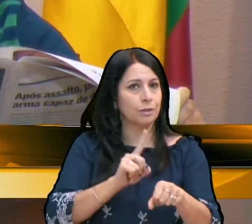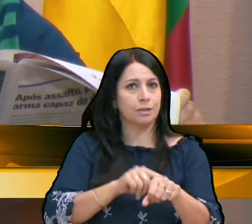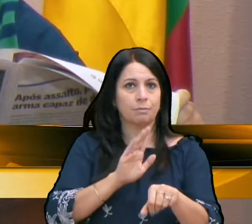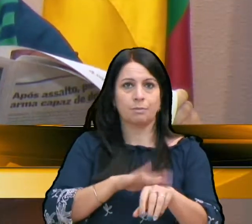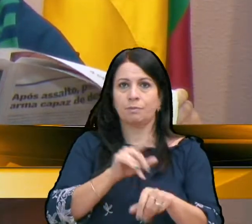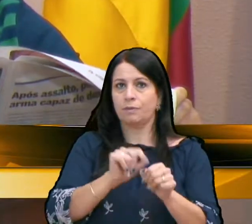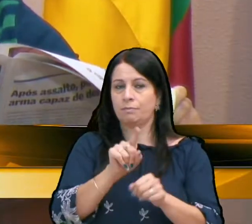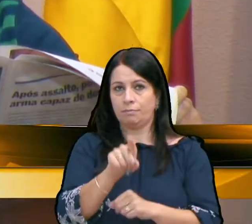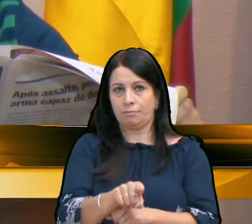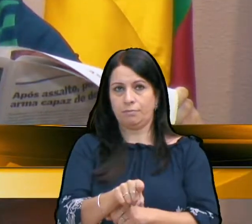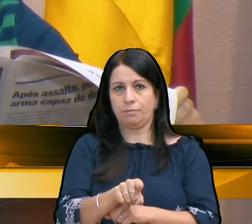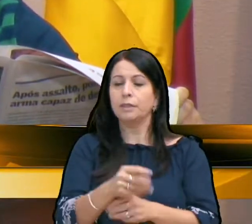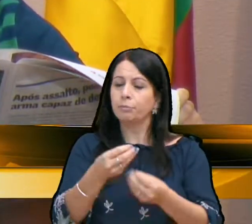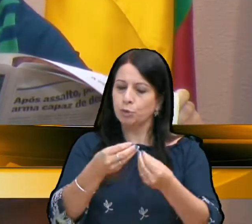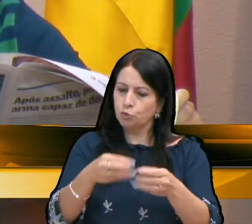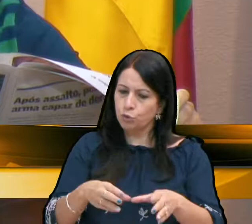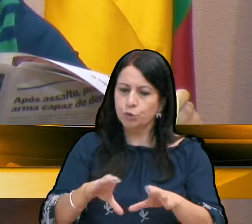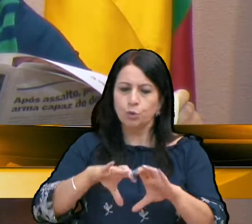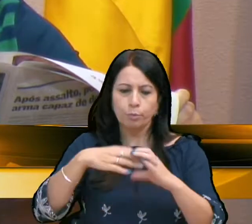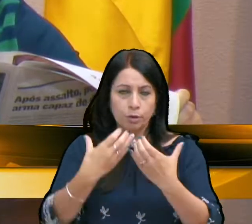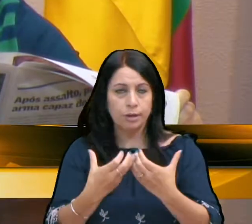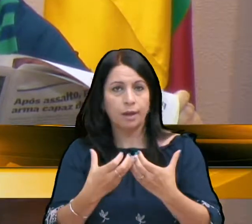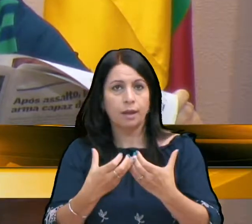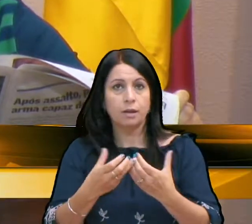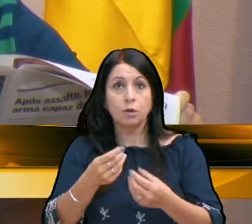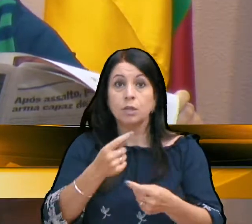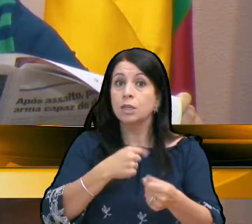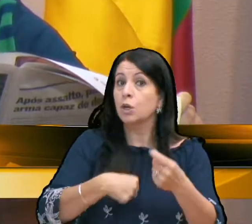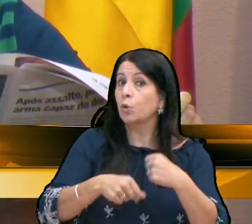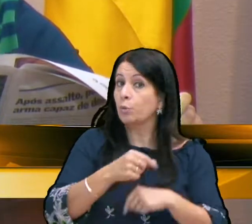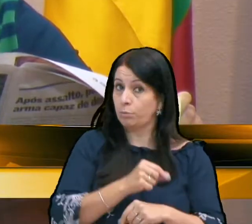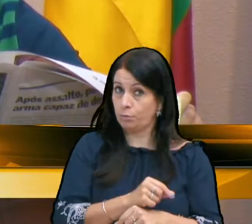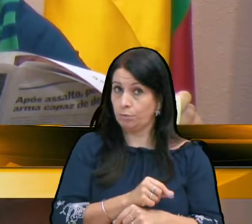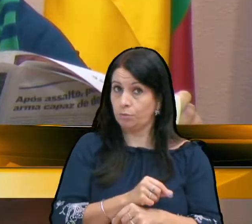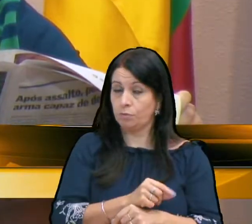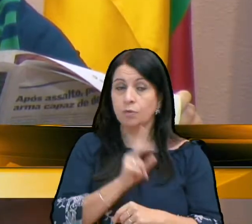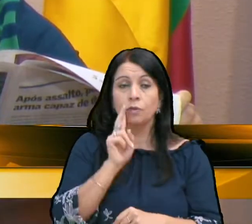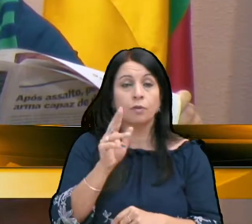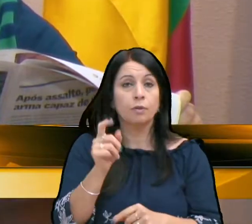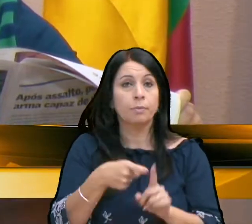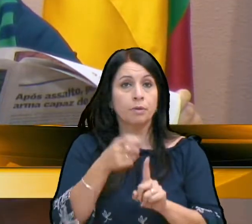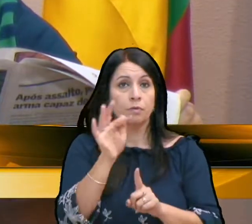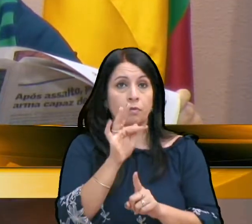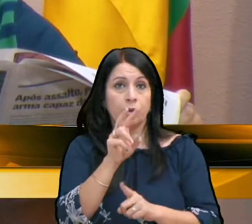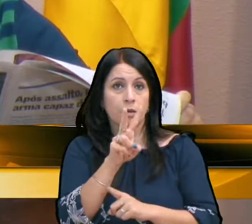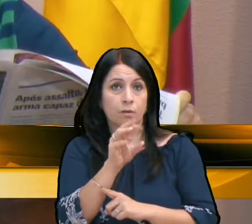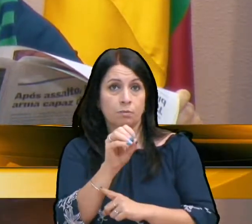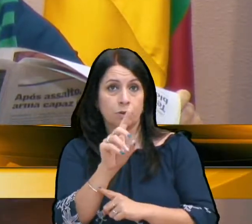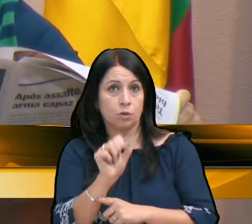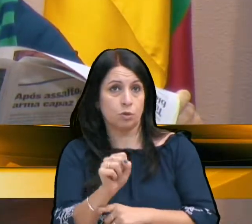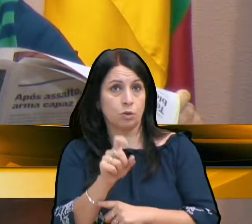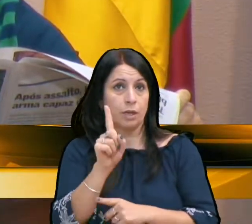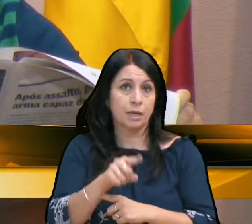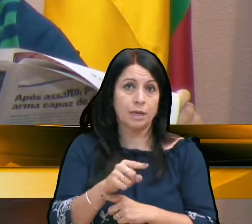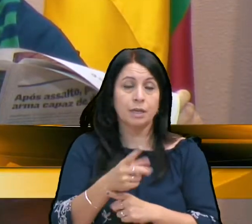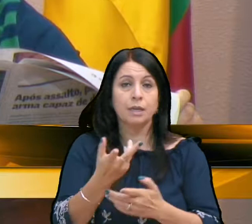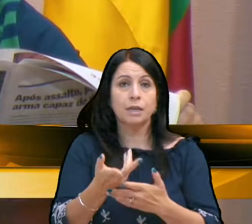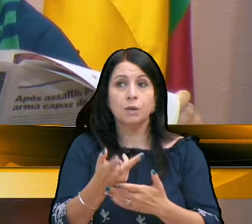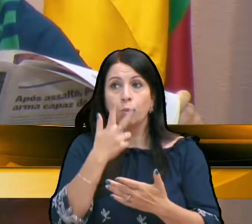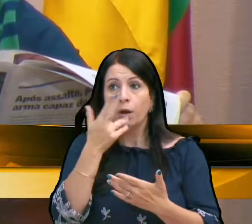isso. Há prejuízos comunitários e econômicos. O fevereiro de 2018 é um